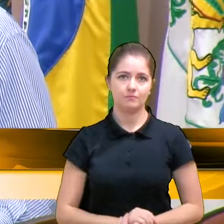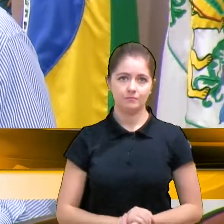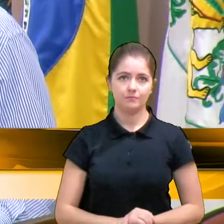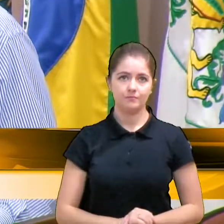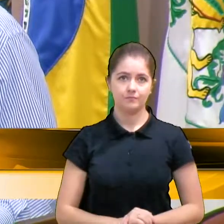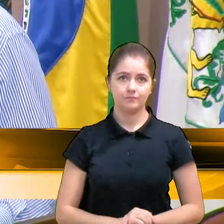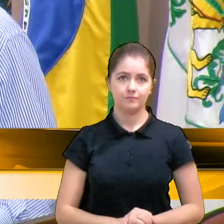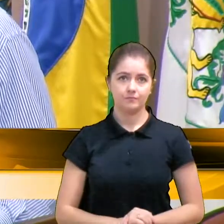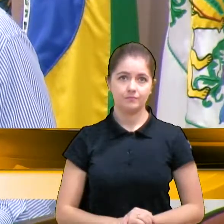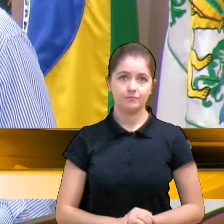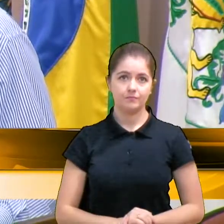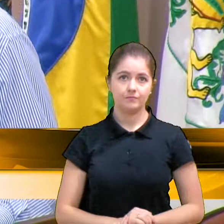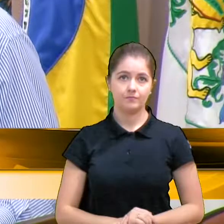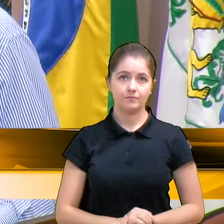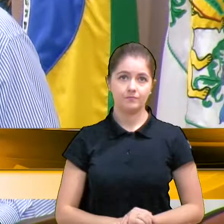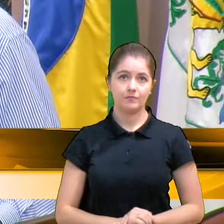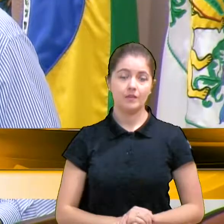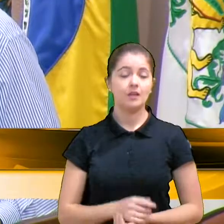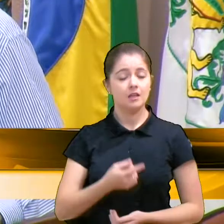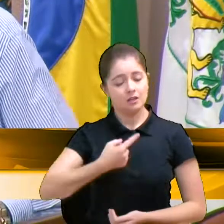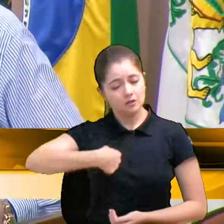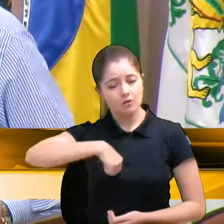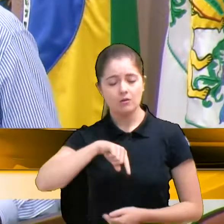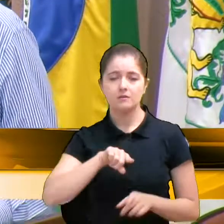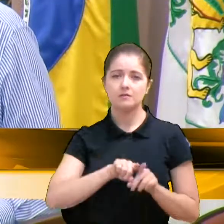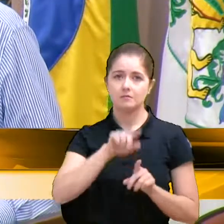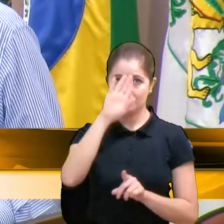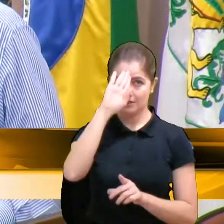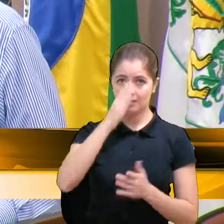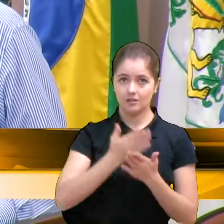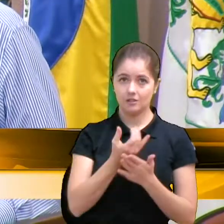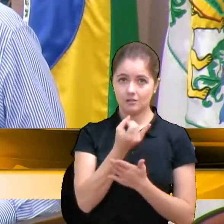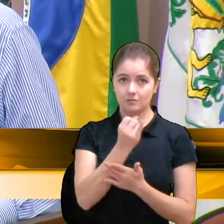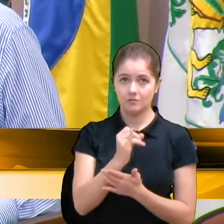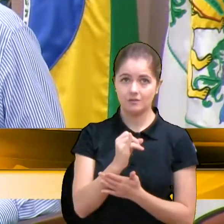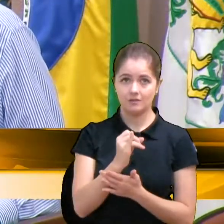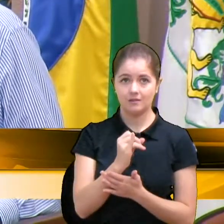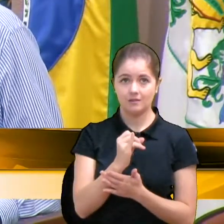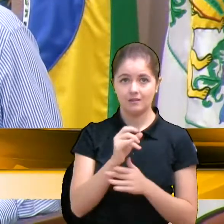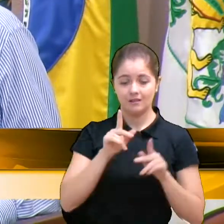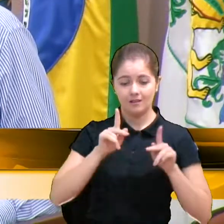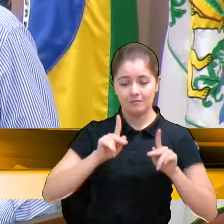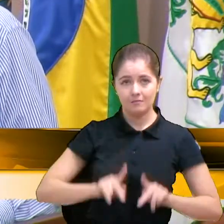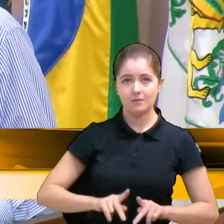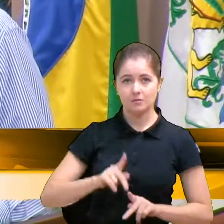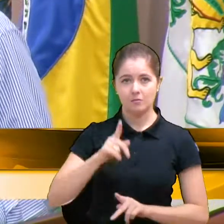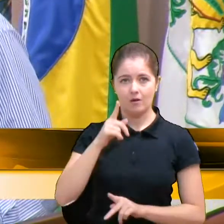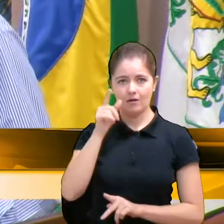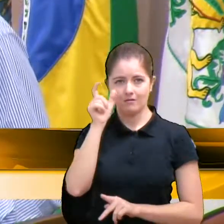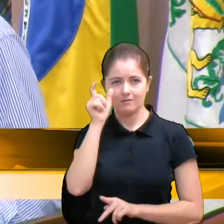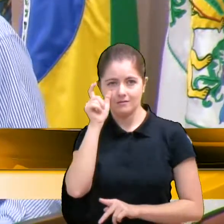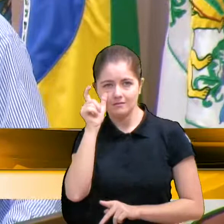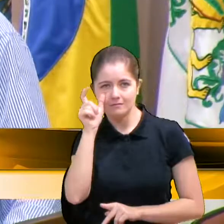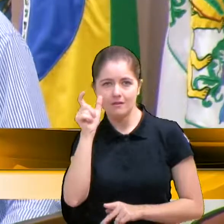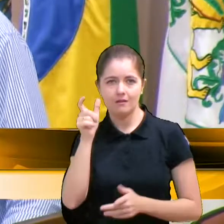Nós somos partidários daquela teoria que, se houver algum esperto, alguém que abuse